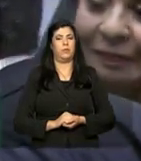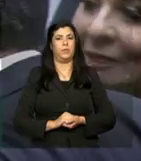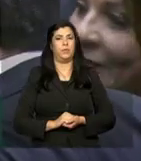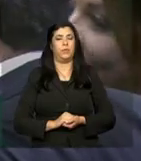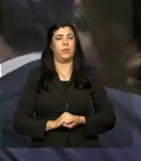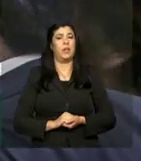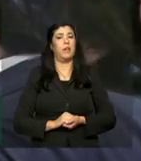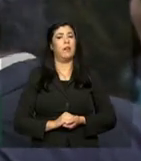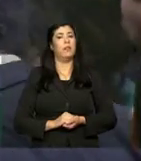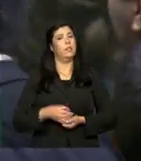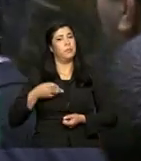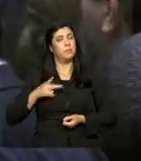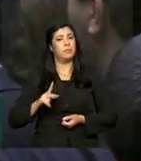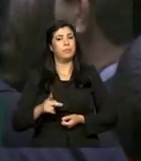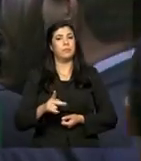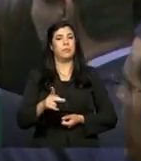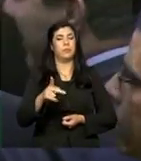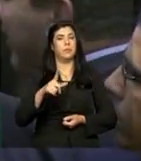Onde ela vai